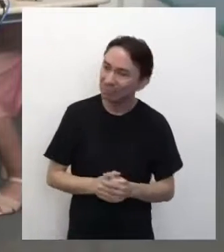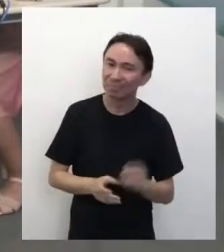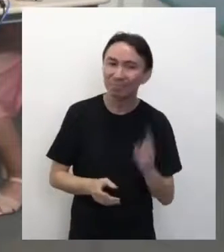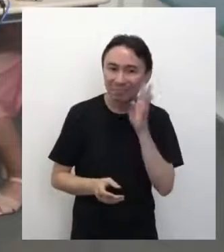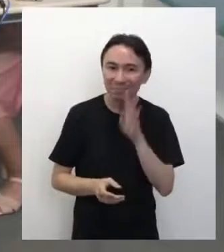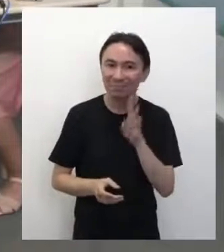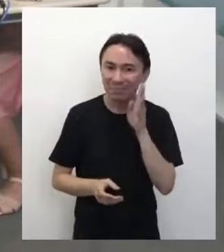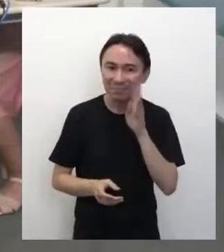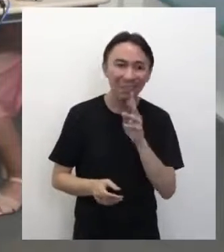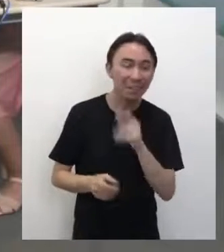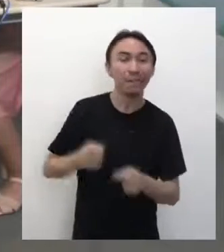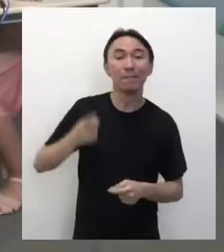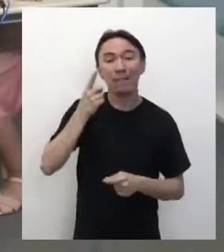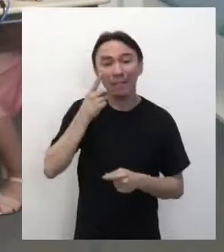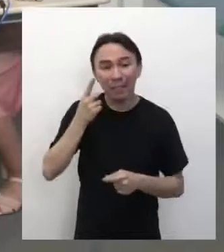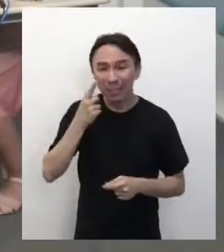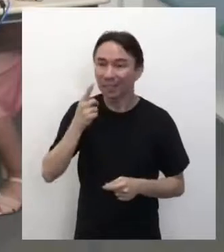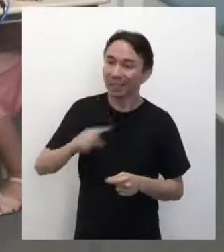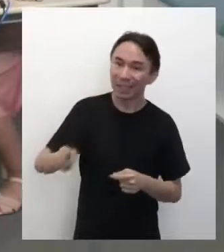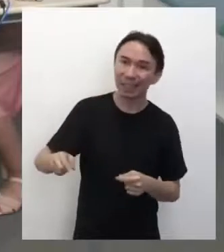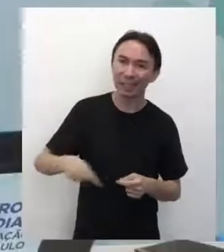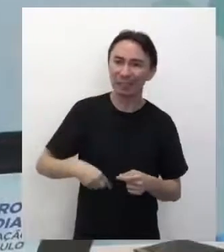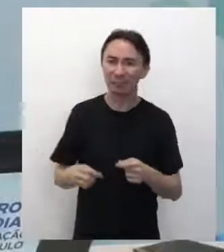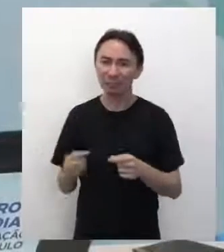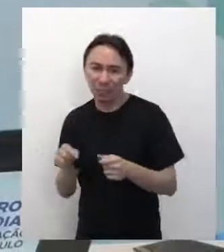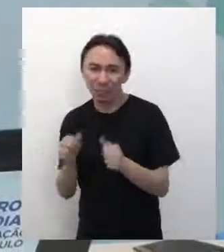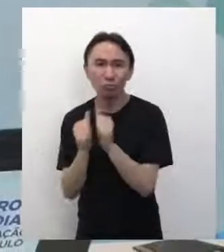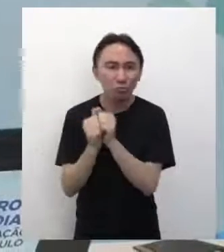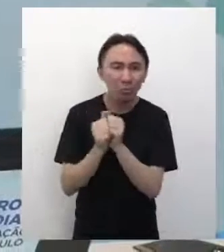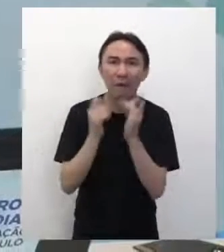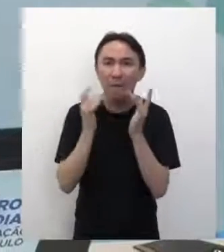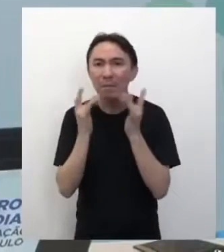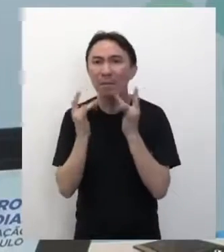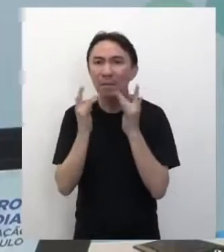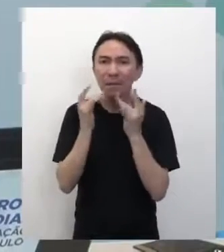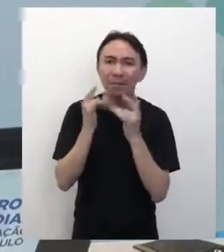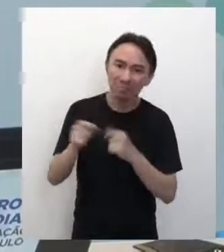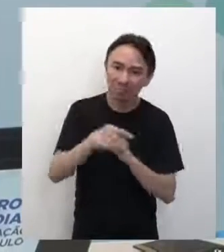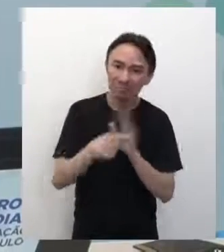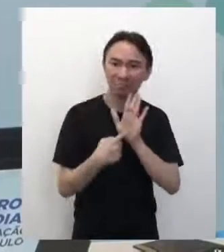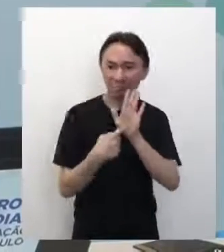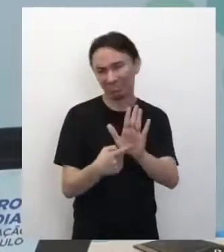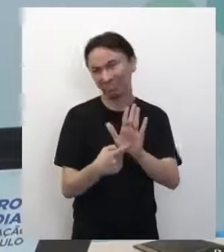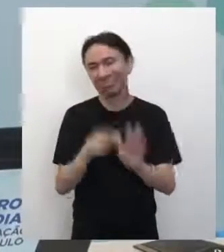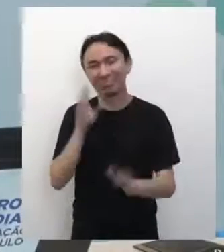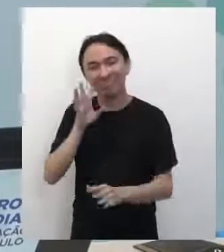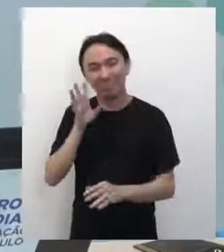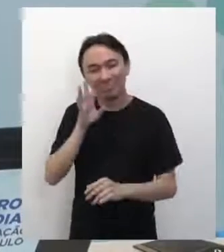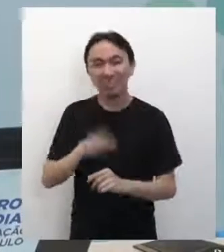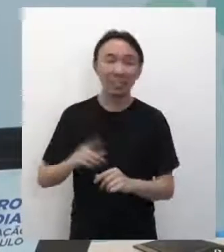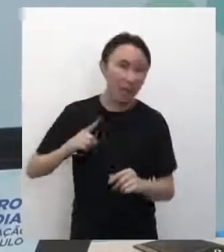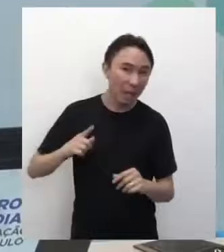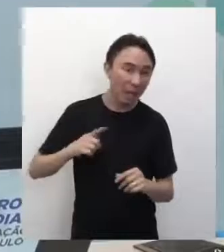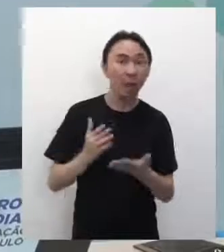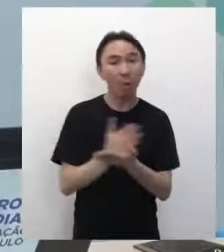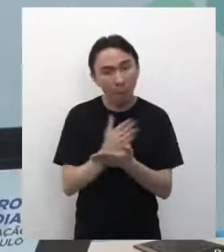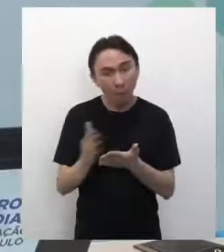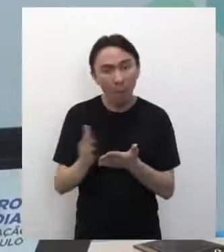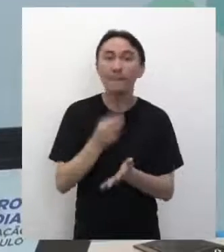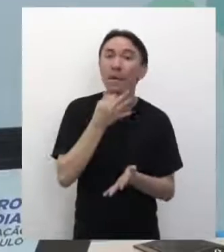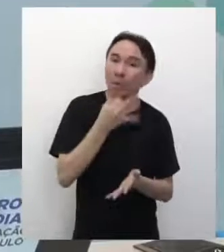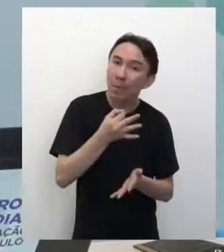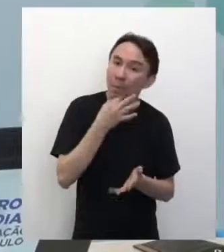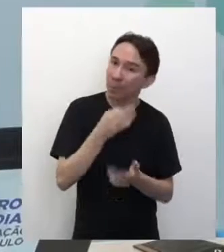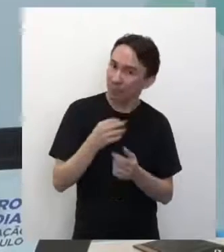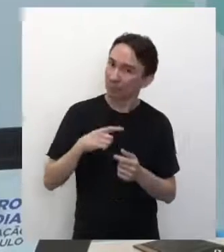essa convivência e essa vivência, né, do teatro sendo apresentada aqui pra gente. E nós temos alguns comentários bem legais aqui dos professores. Ó.